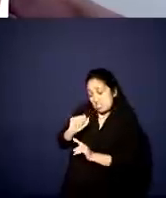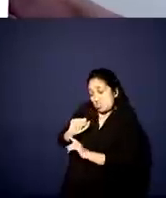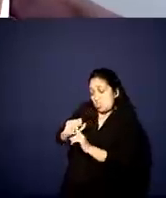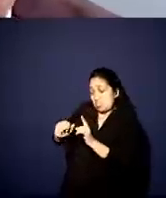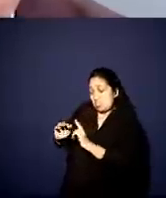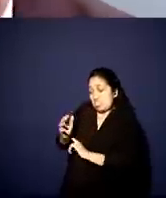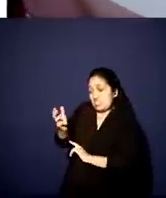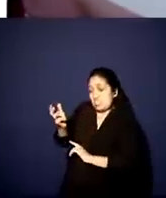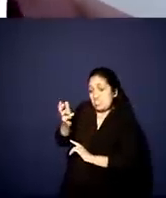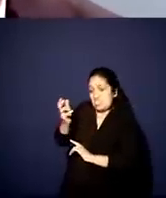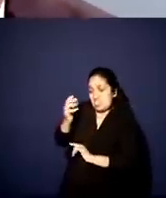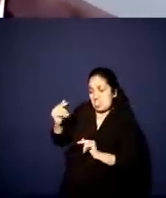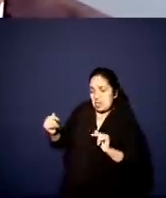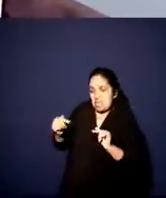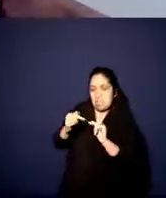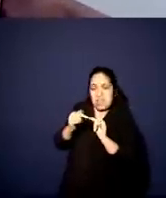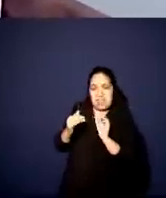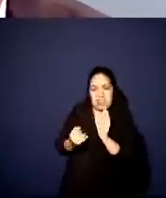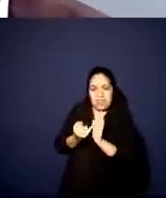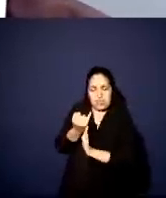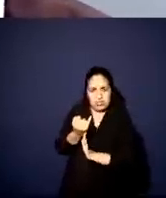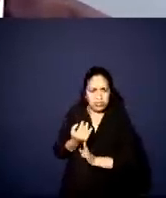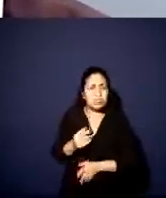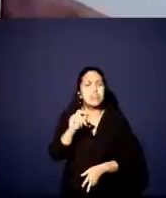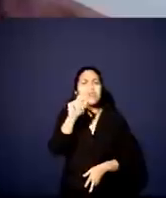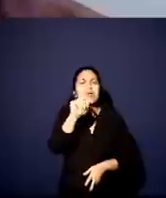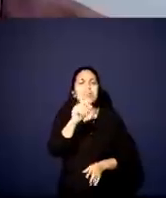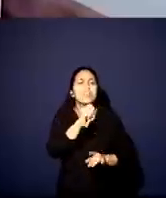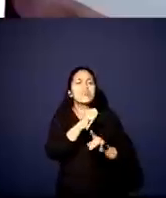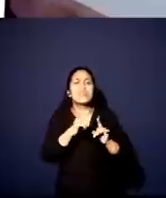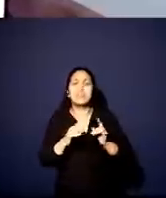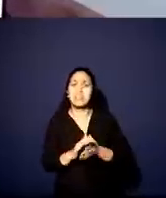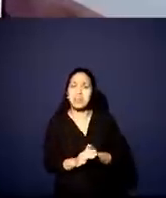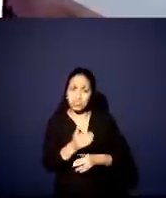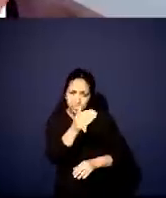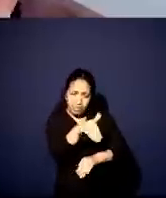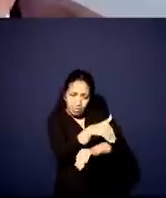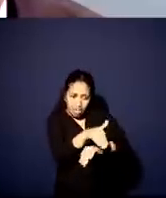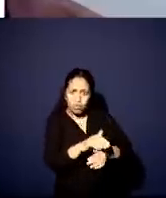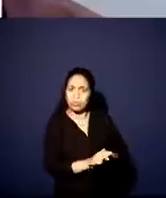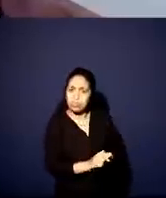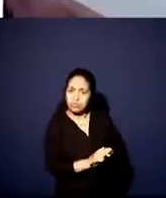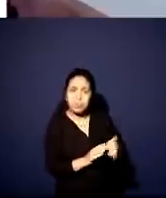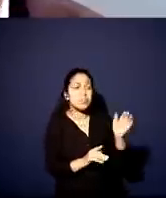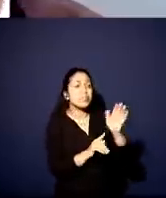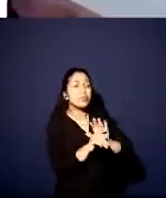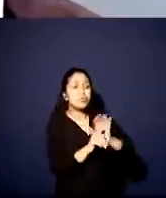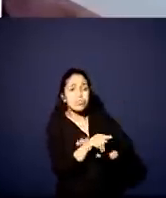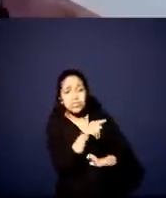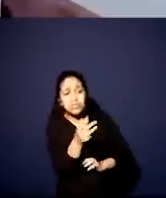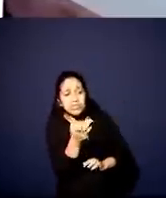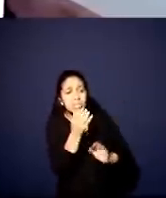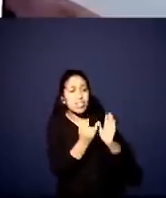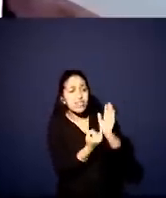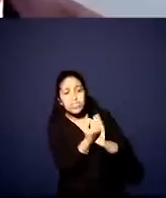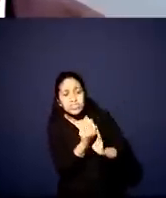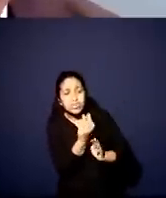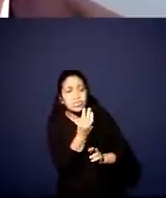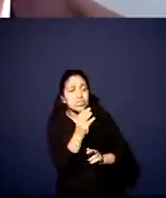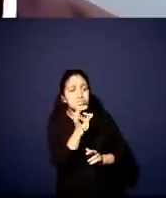essa meta de inflação. Que sociedade? Se você perguntar na rua se as pessoas querem 3% de